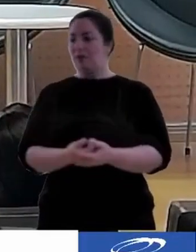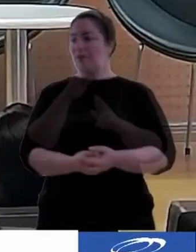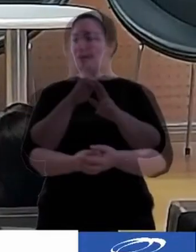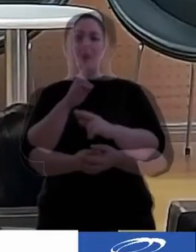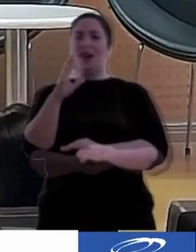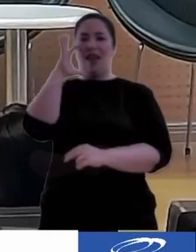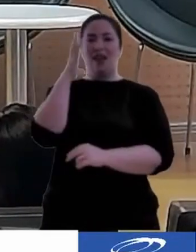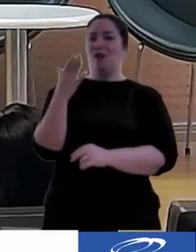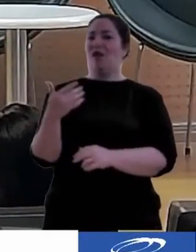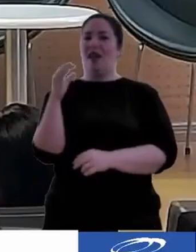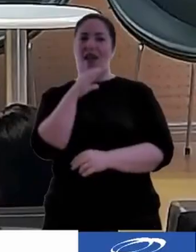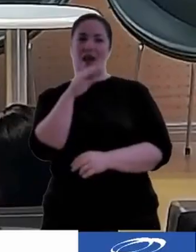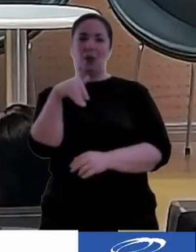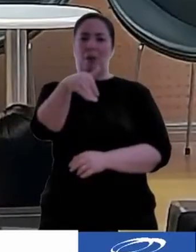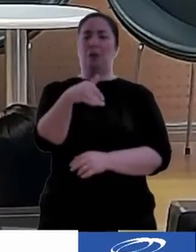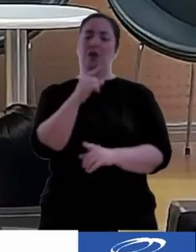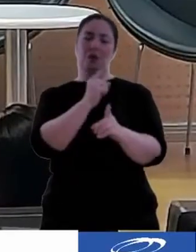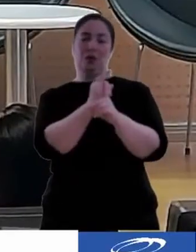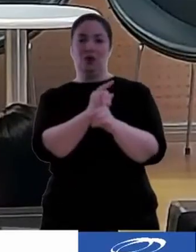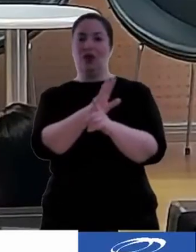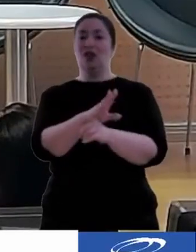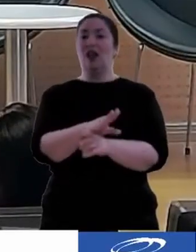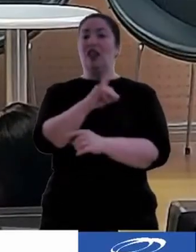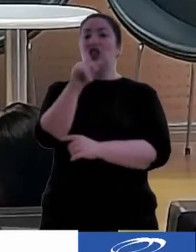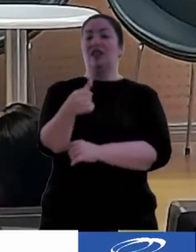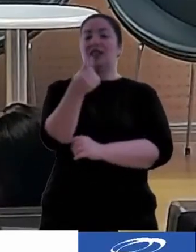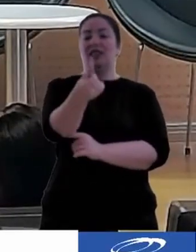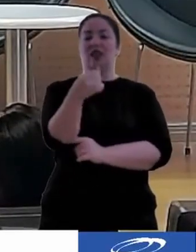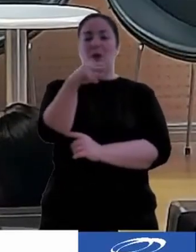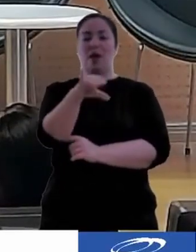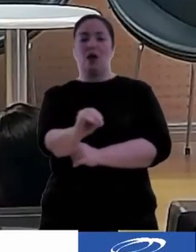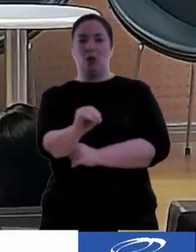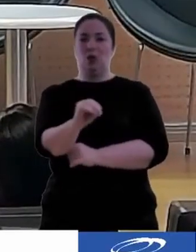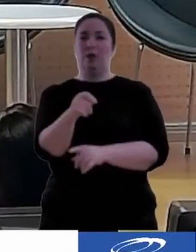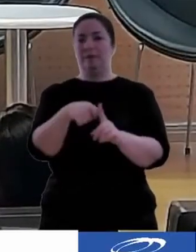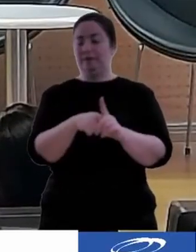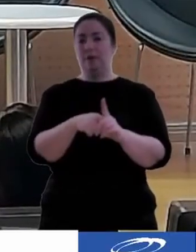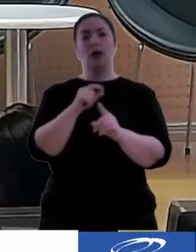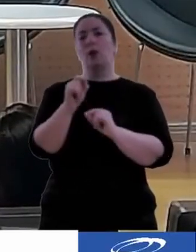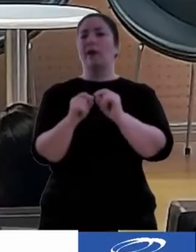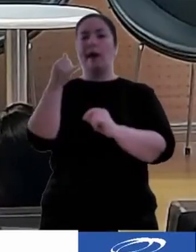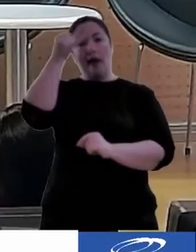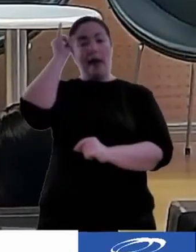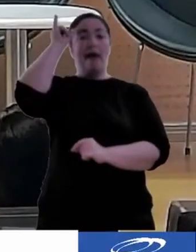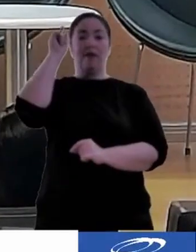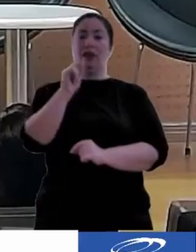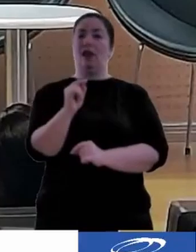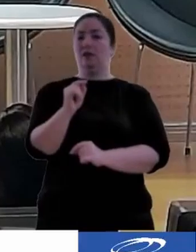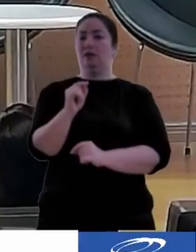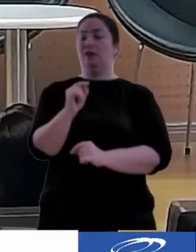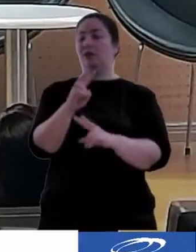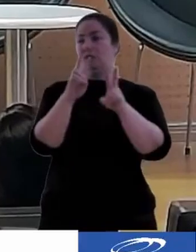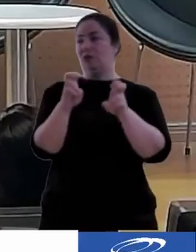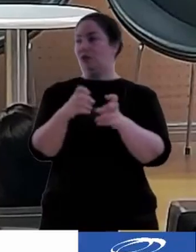auditório, também online. O nosso próximo encontro, que está marcado para o dia 6 de maio, vai ser um encontro sobre prevenção, inclusive